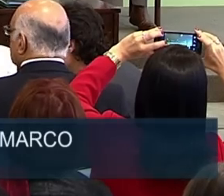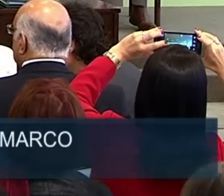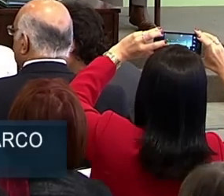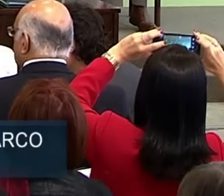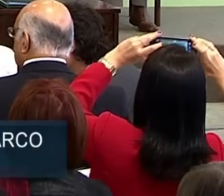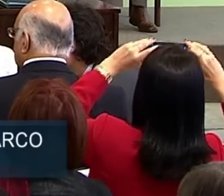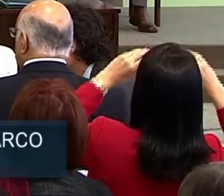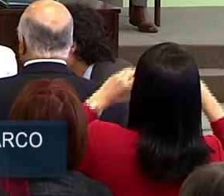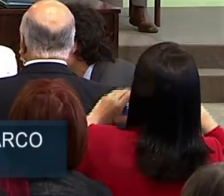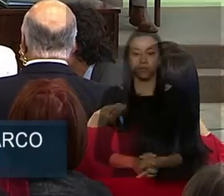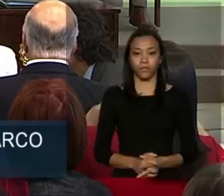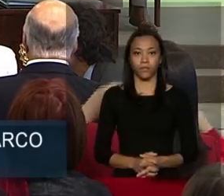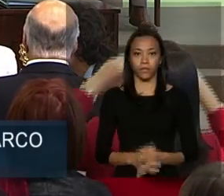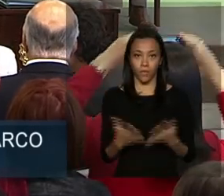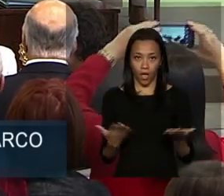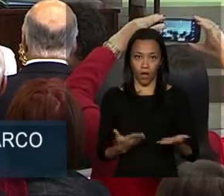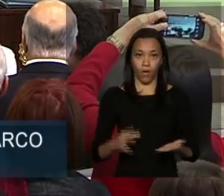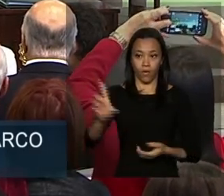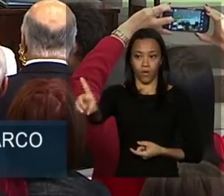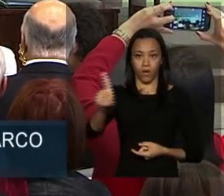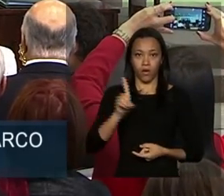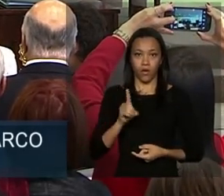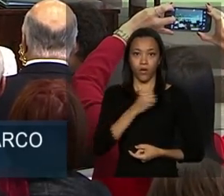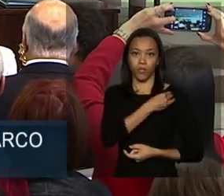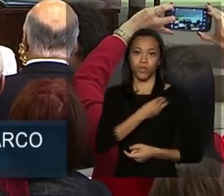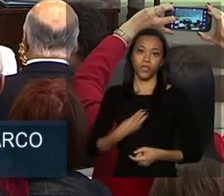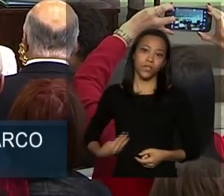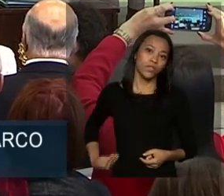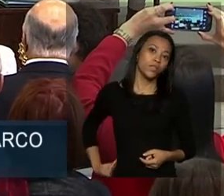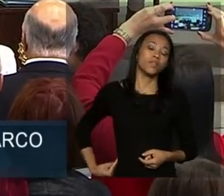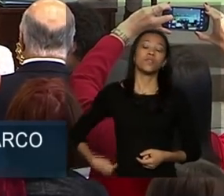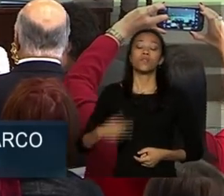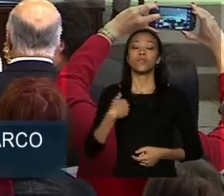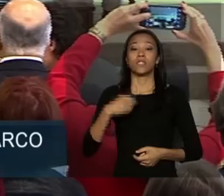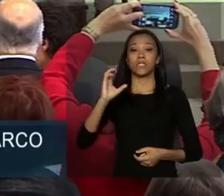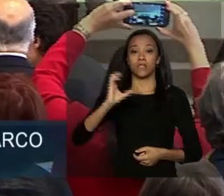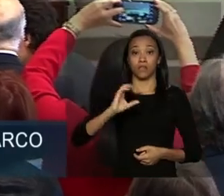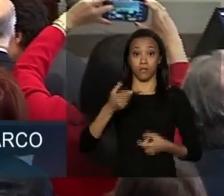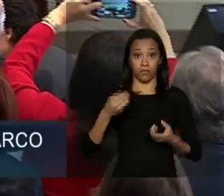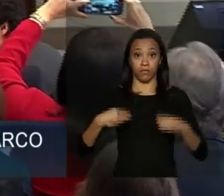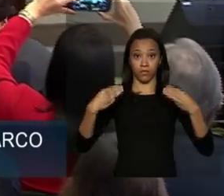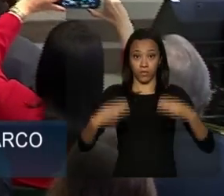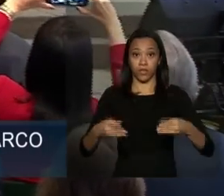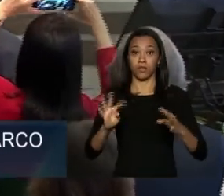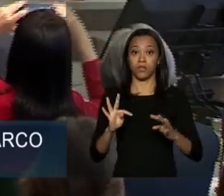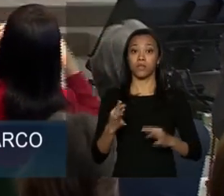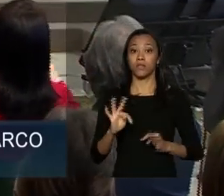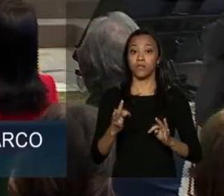Para uso da palavra, o ministro da Ciência, Tecnologia e Inovação, Aldo Rebelo.